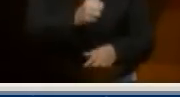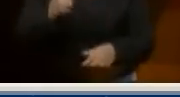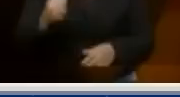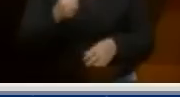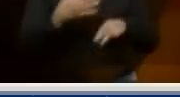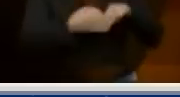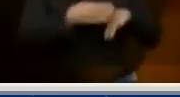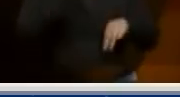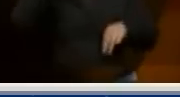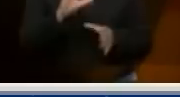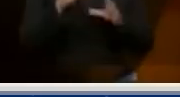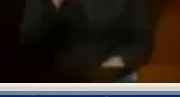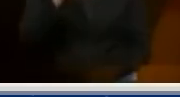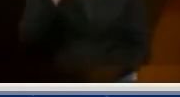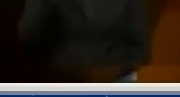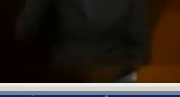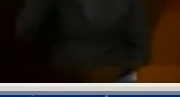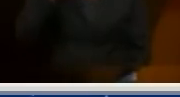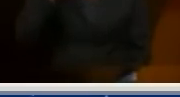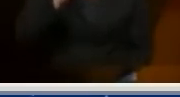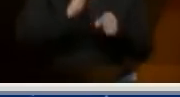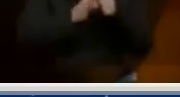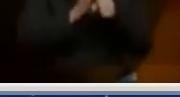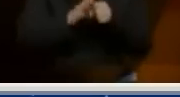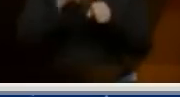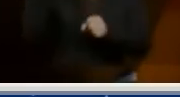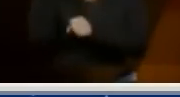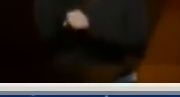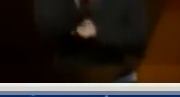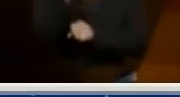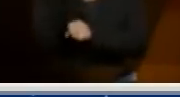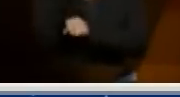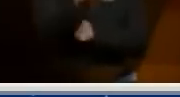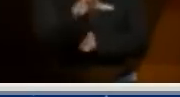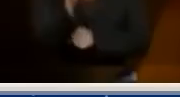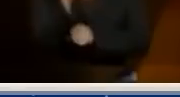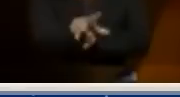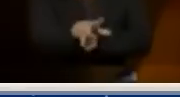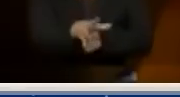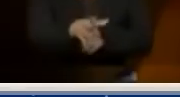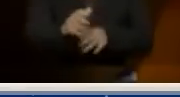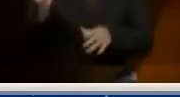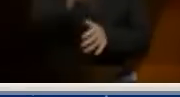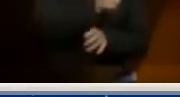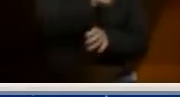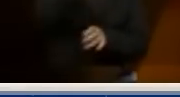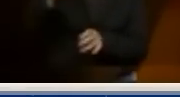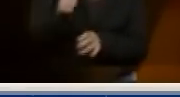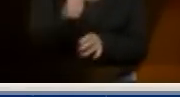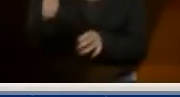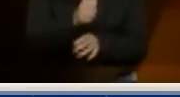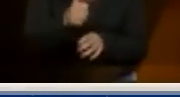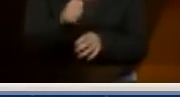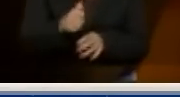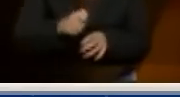recebendo aí indicações de eficácia recentemente por estudos respeitáveis o Twitter